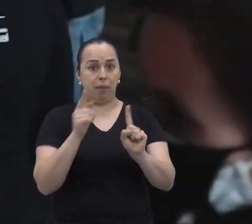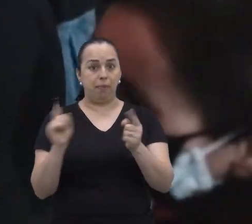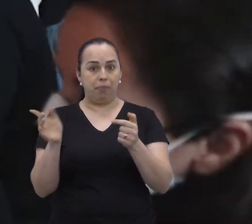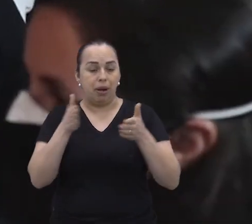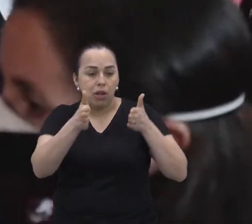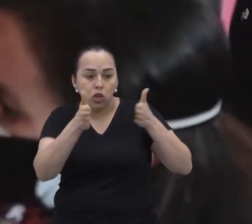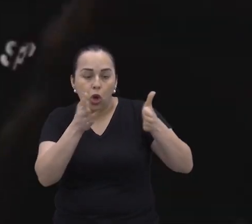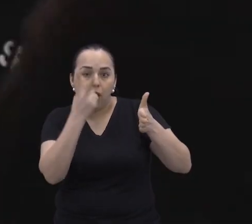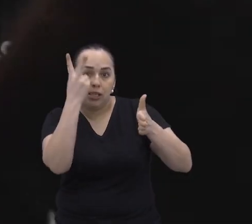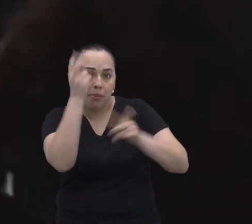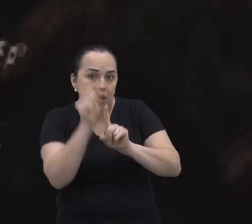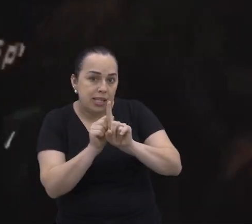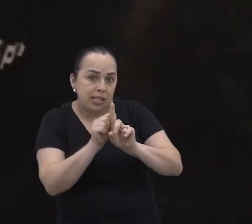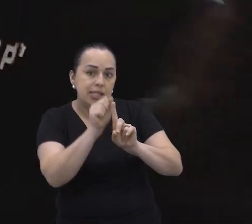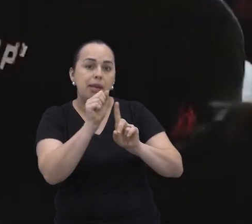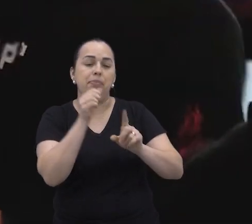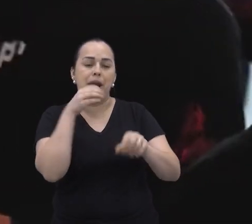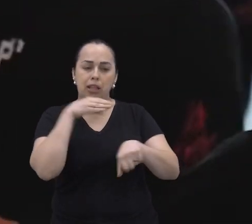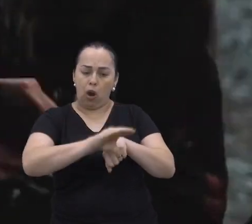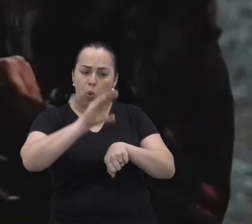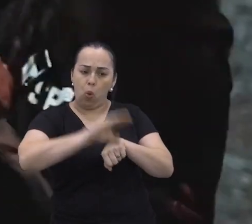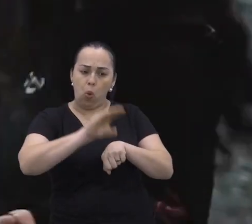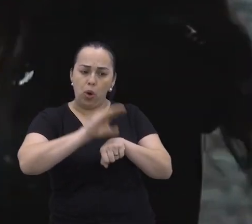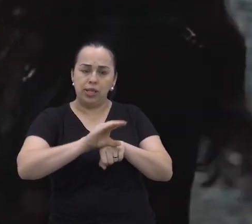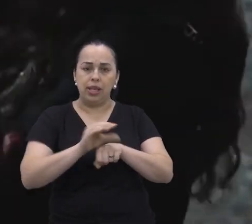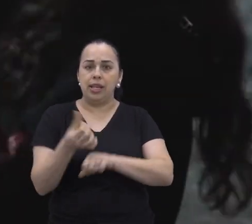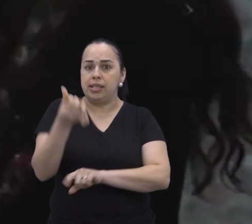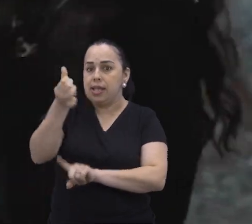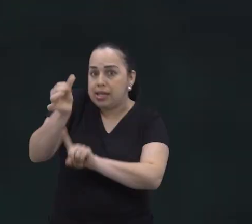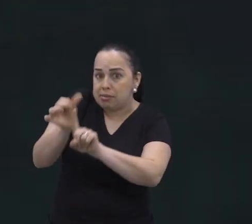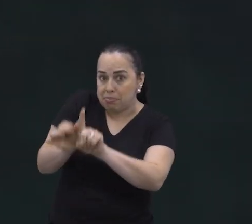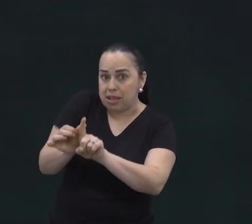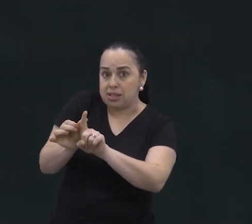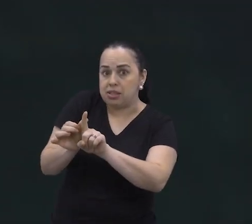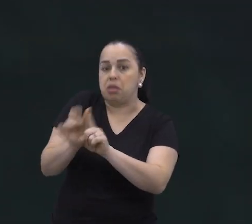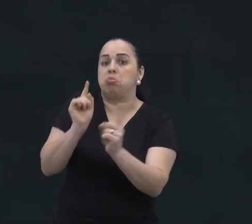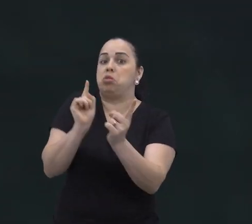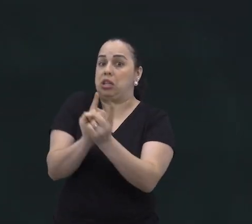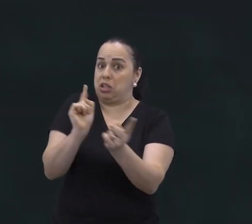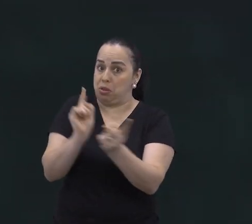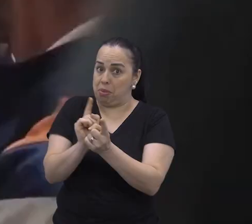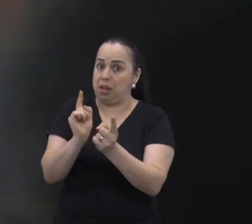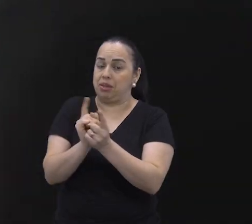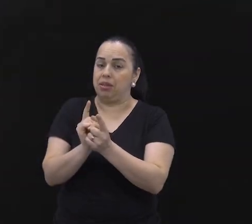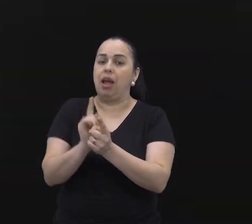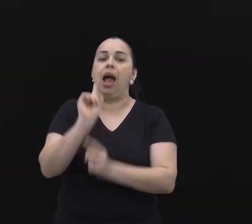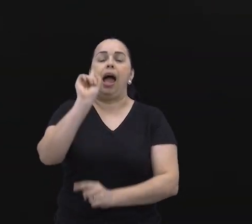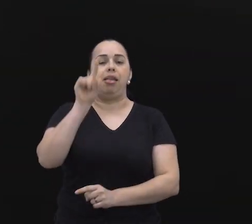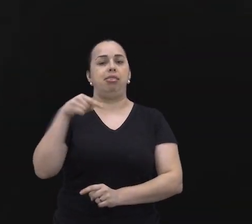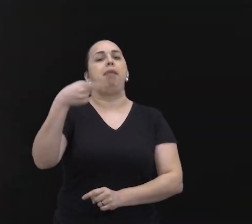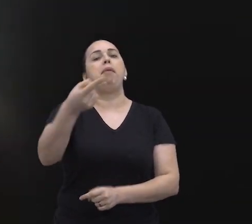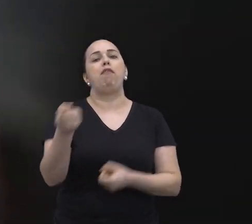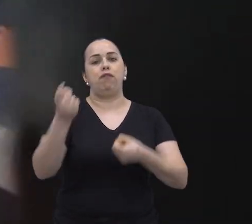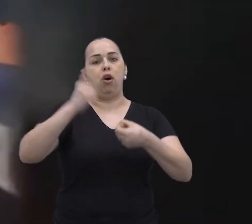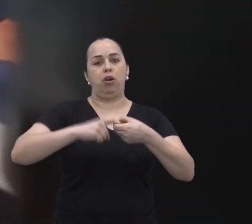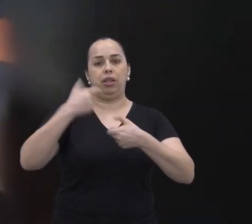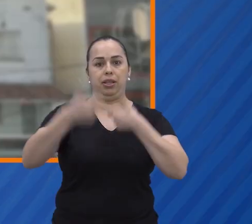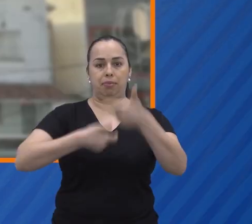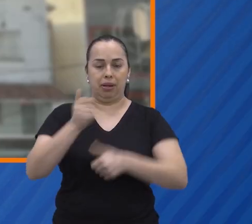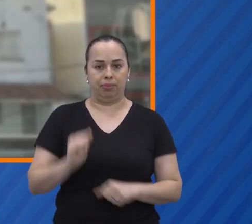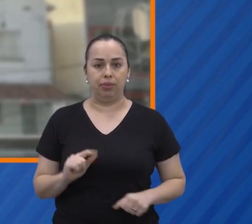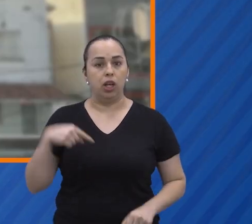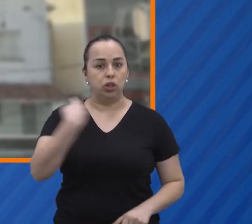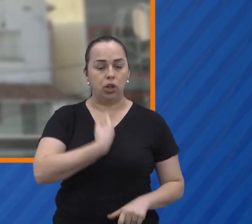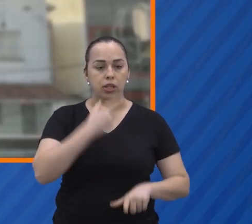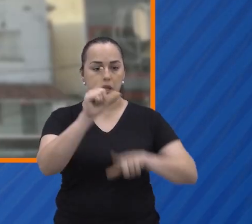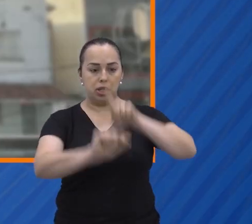passam por 2 meses de capacitação e 6 meses de acompanhamento com a ONG, antes de ingressarem no mercado. A